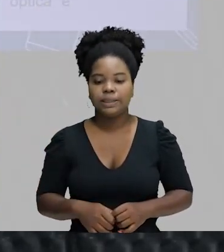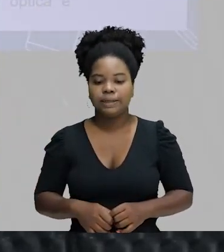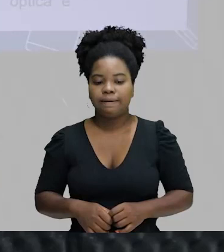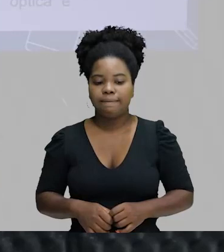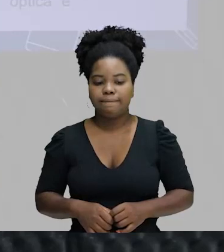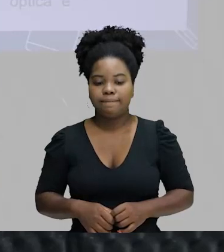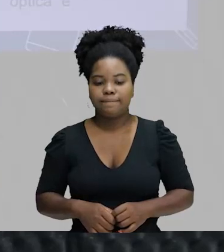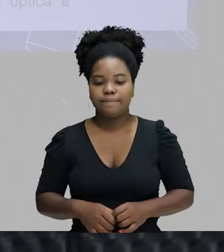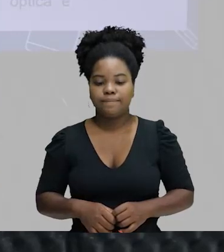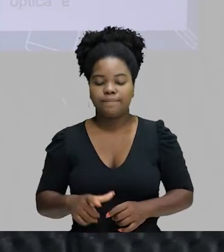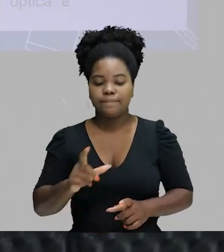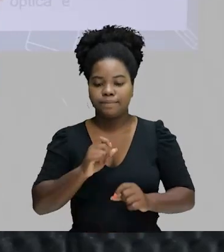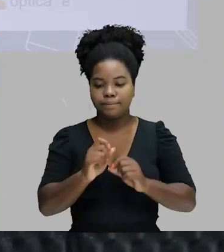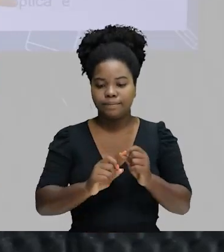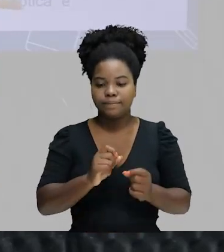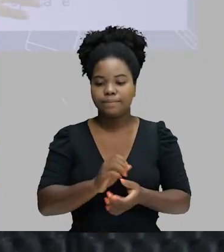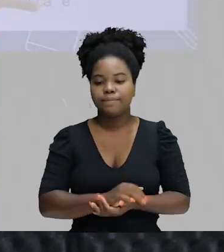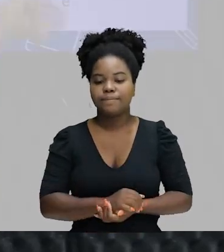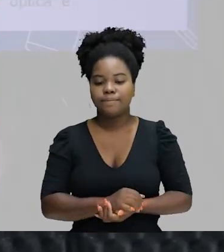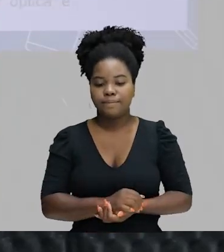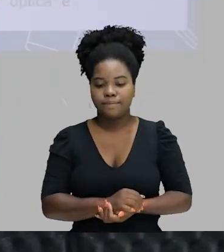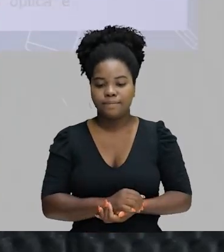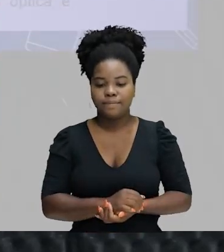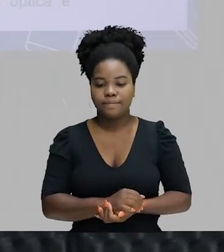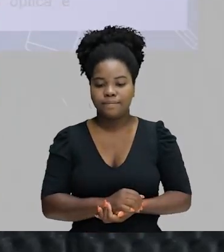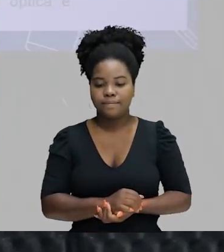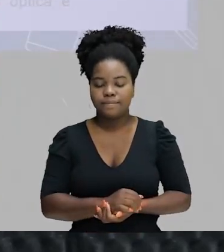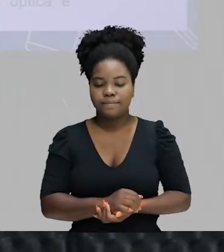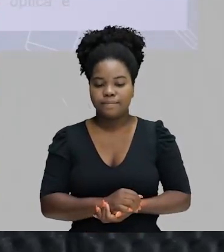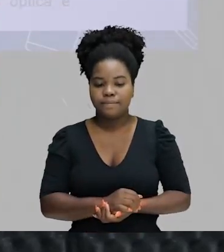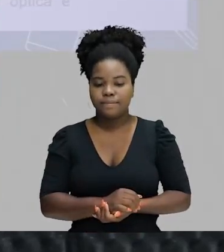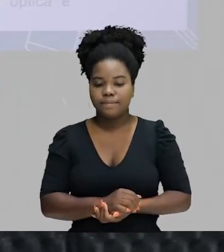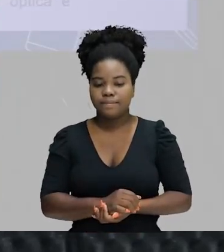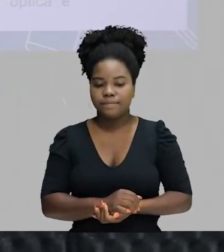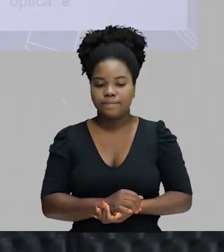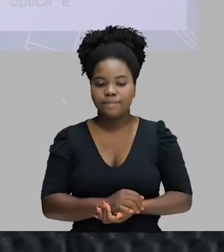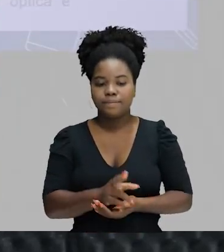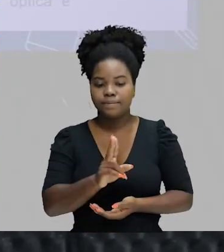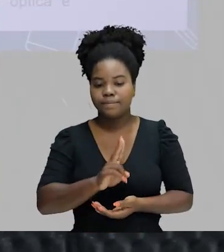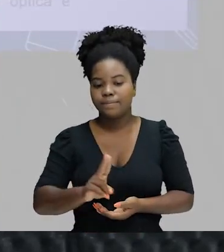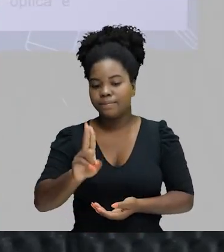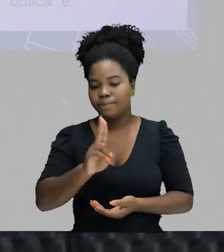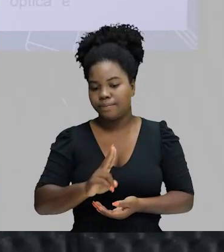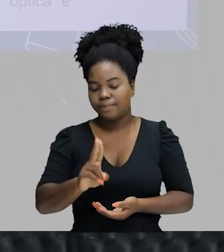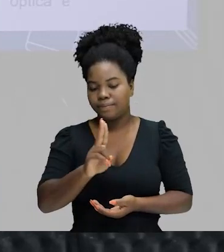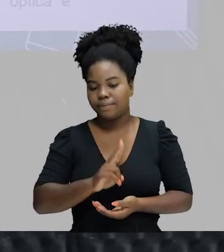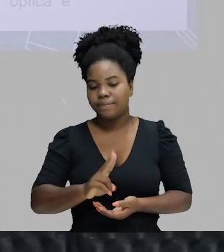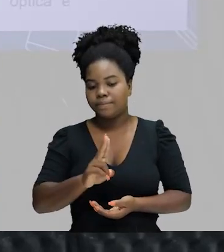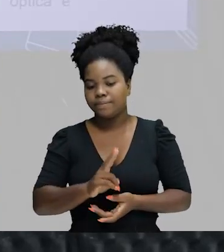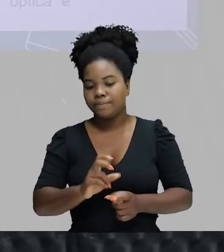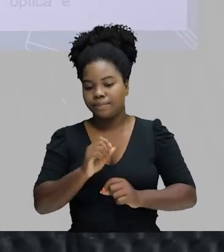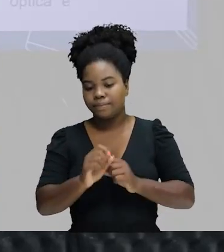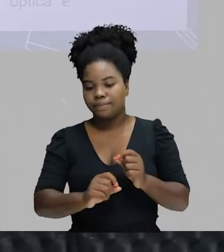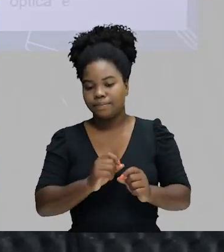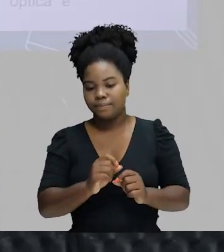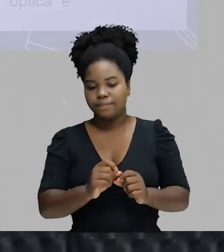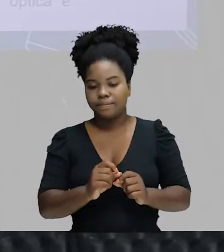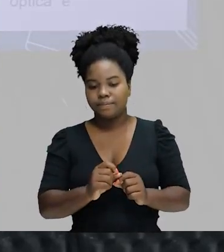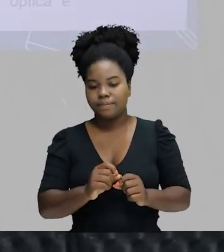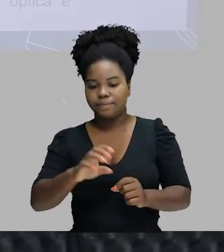vamos simbolizar PMMA. Então, ele é muito utilizado em aplicações